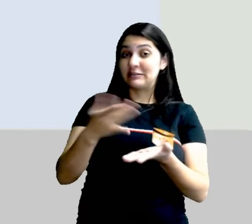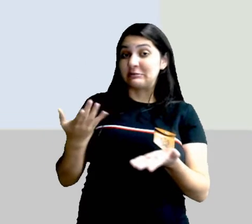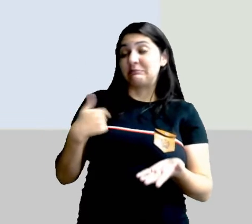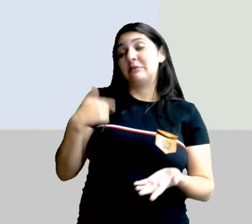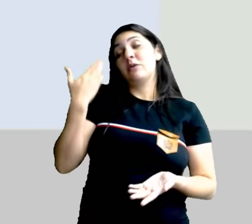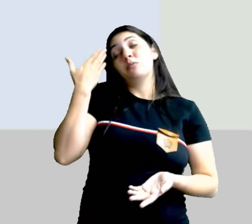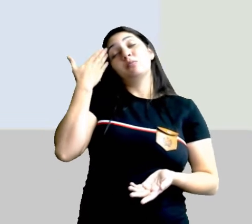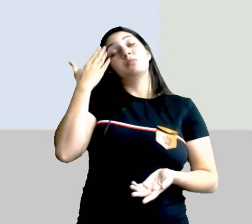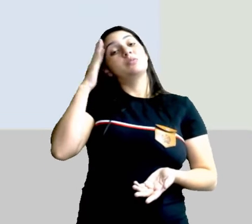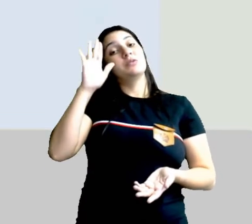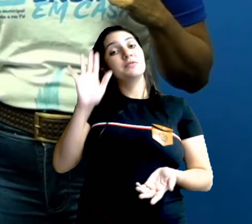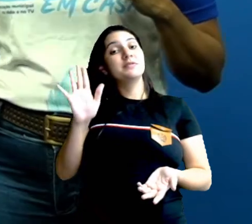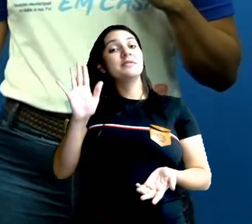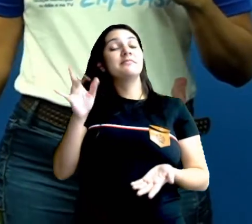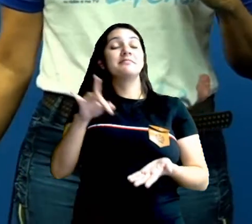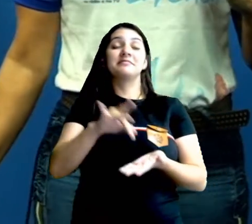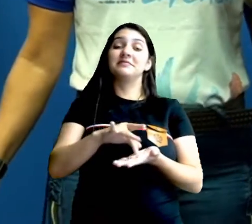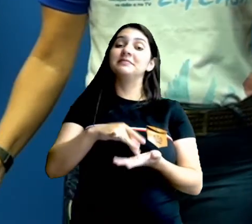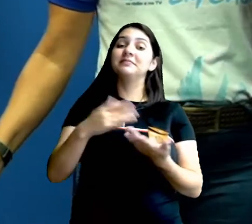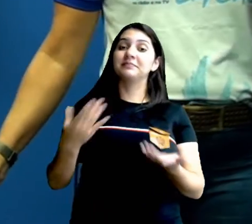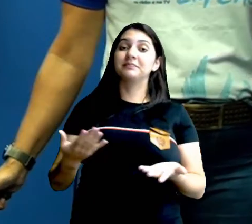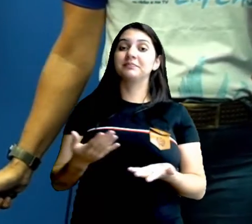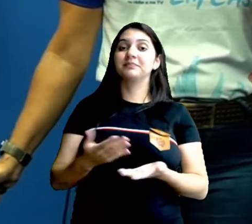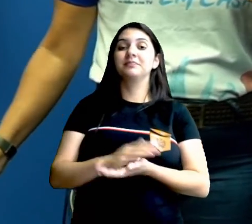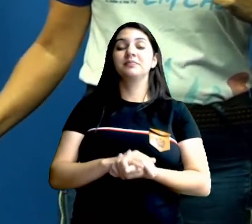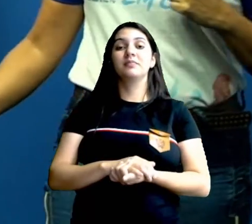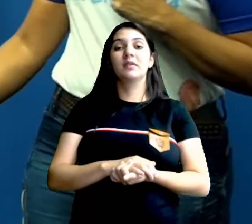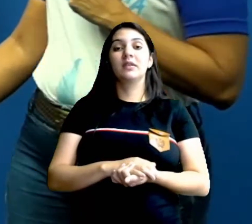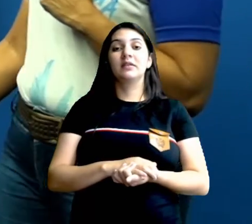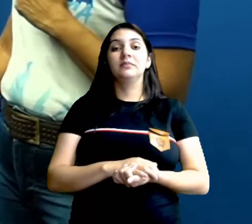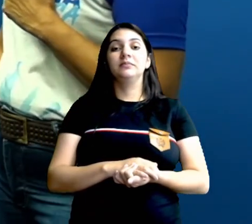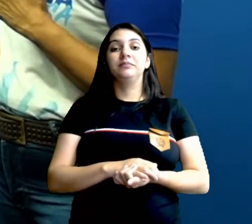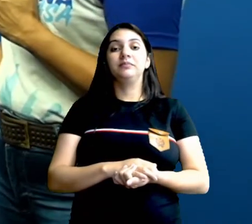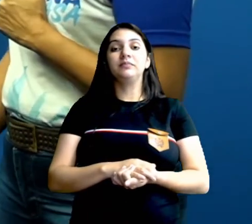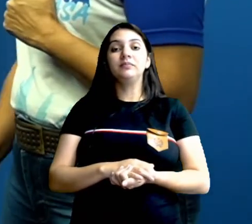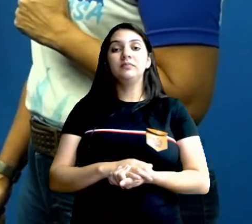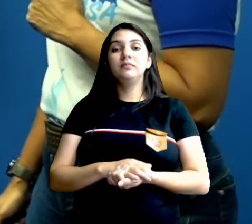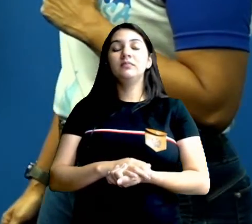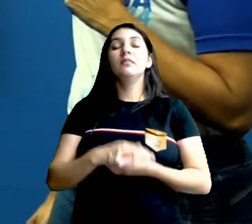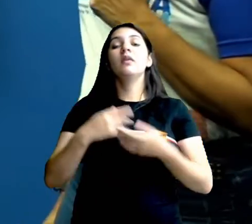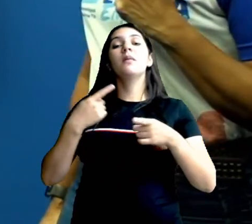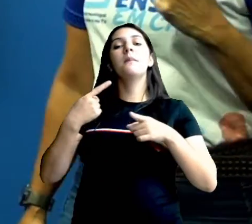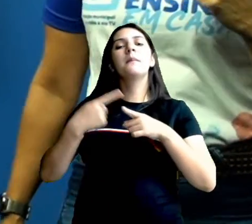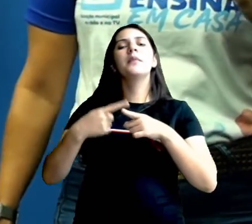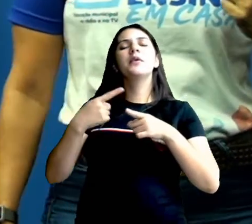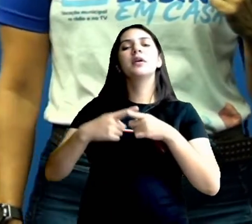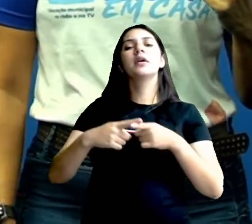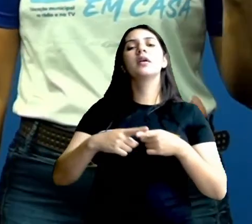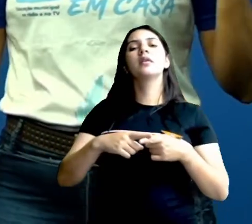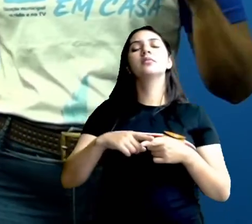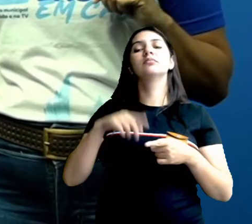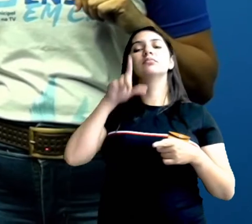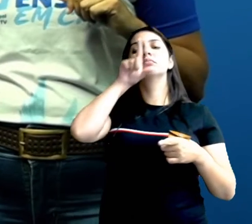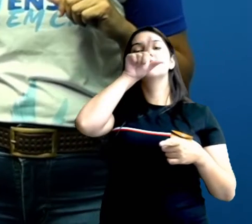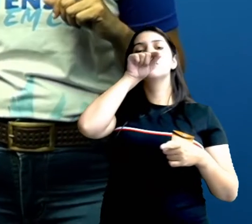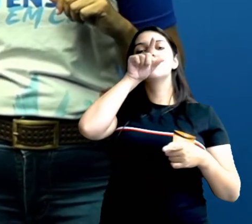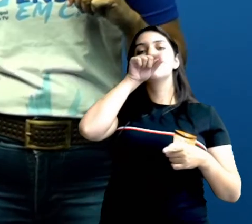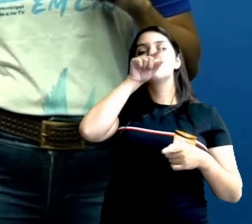sei se isso é verdade não. Ó, por que o Irapuru